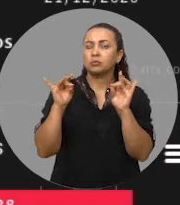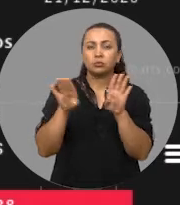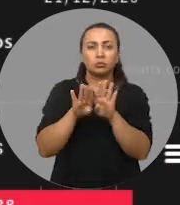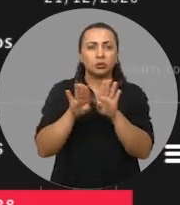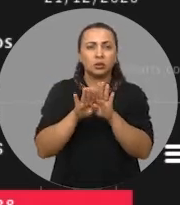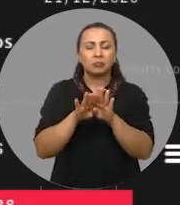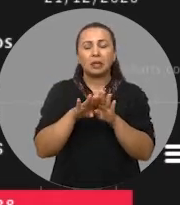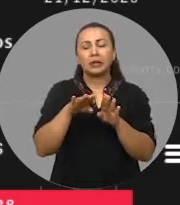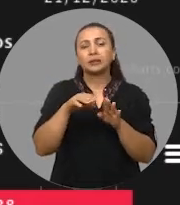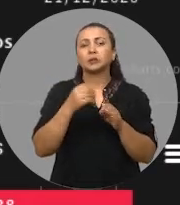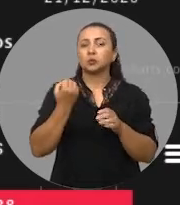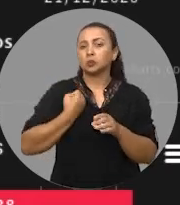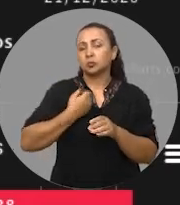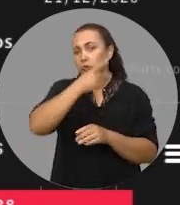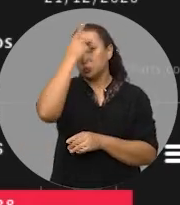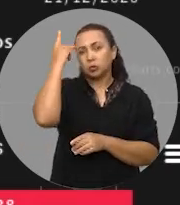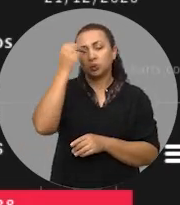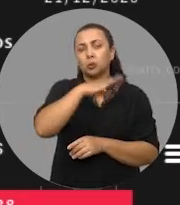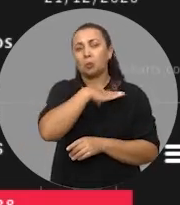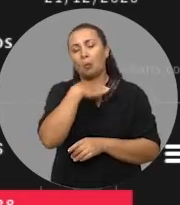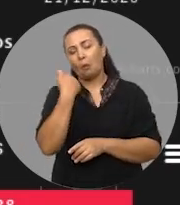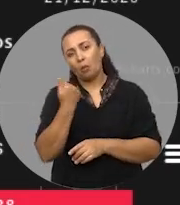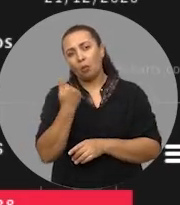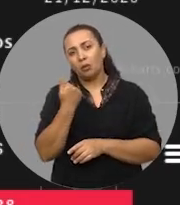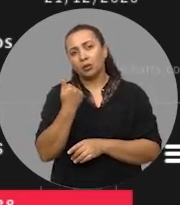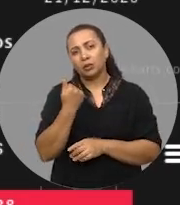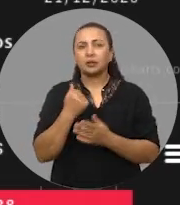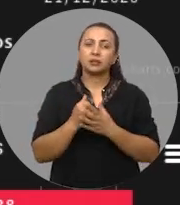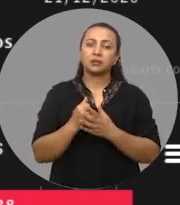dos óbitos de forma acumulada,